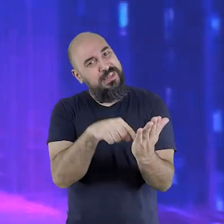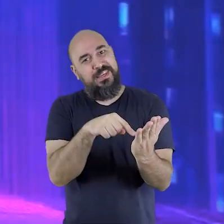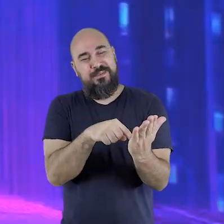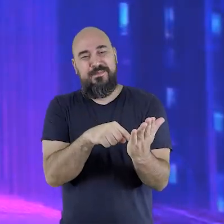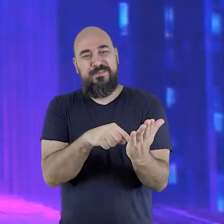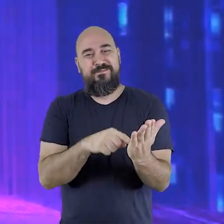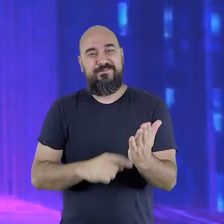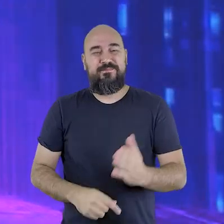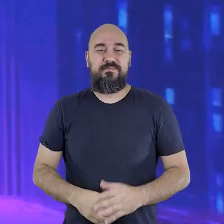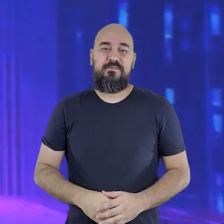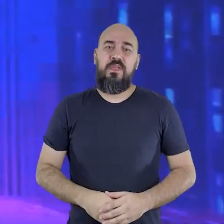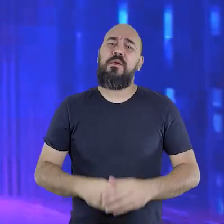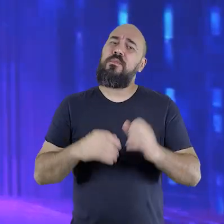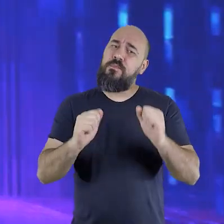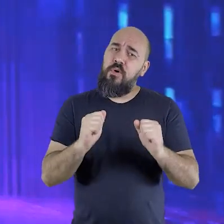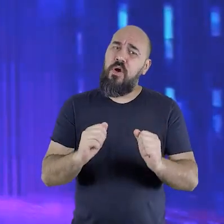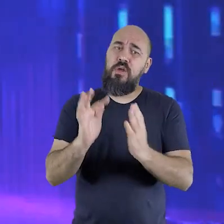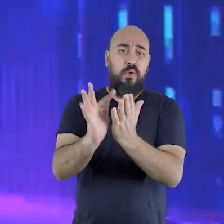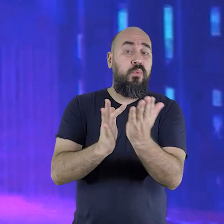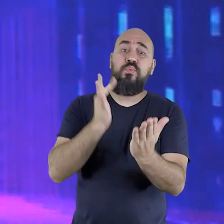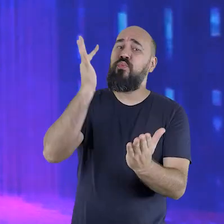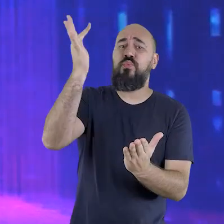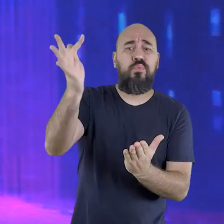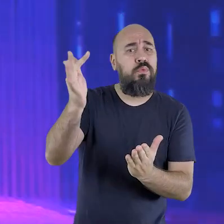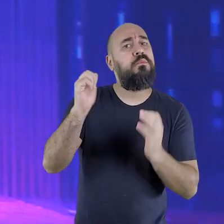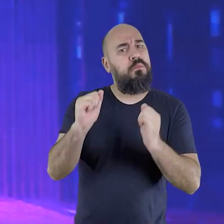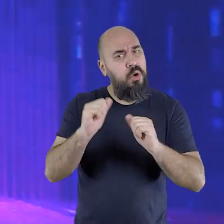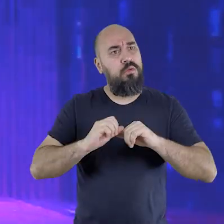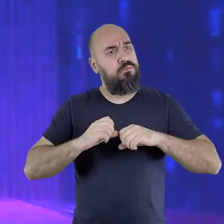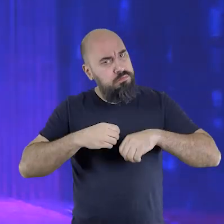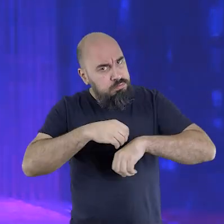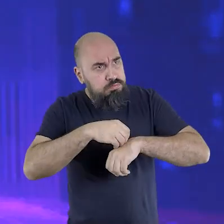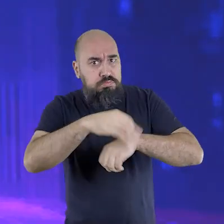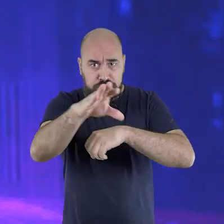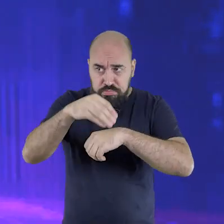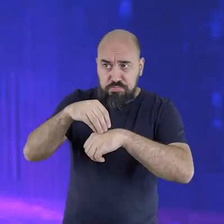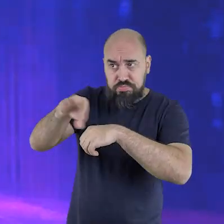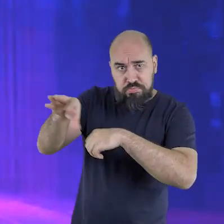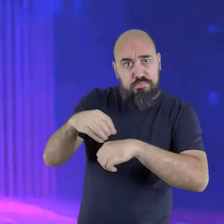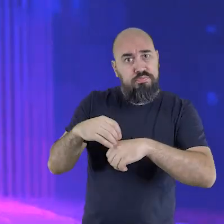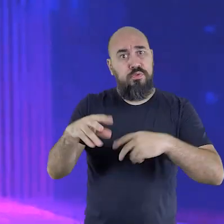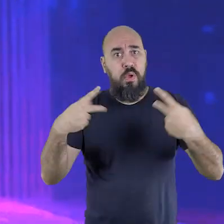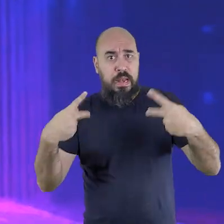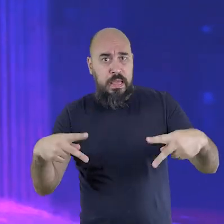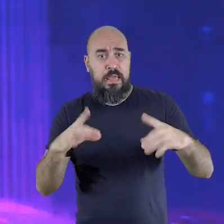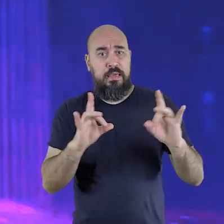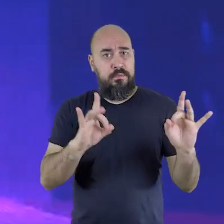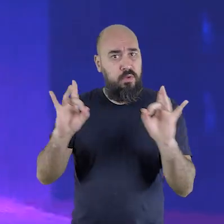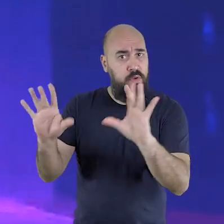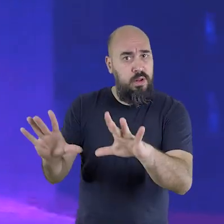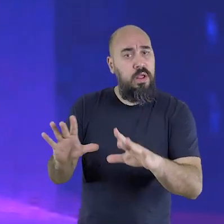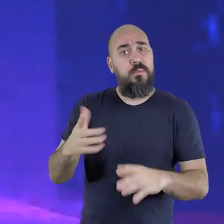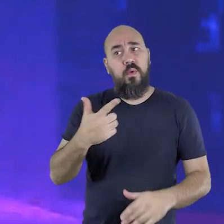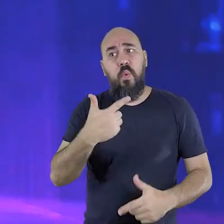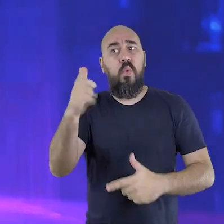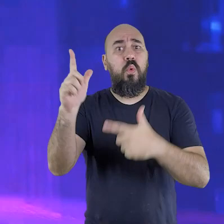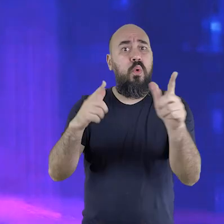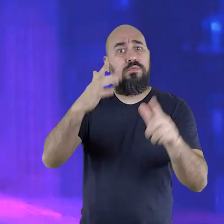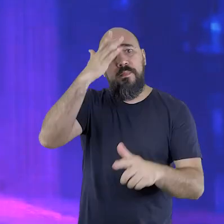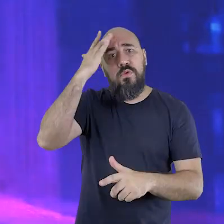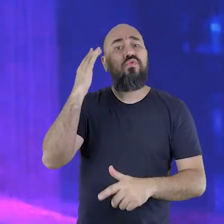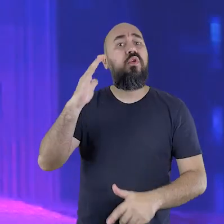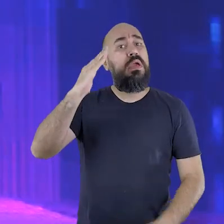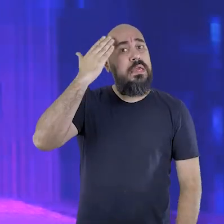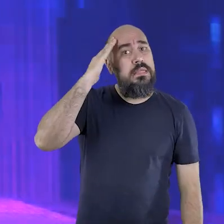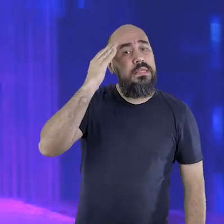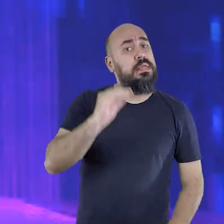redes sociais. Use o Arena do Futuro como uma ferramenta de missão evangelística, compartilhando o link, os programas, para que mais pessoas